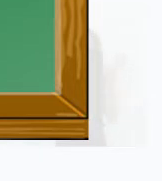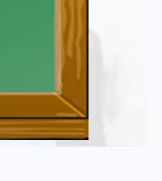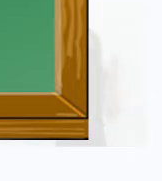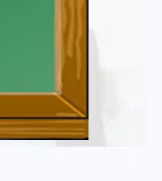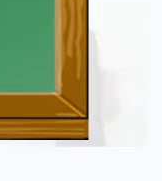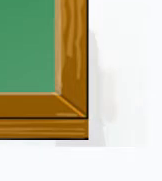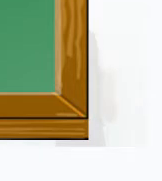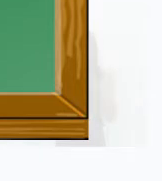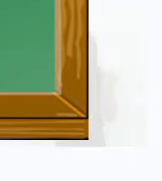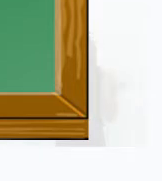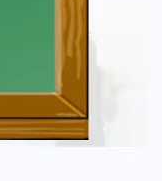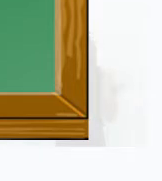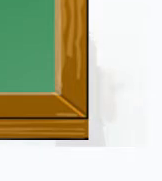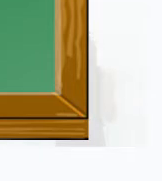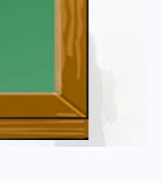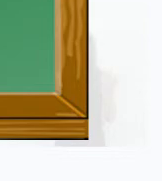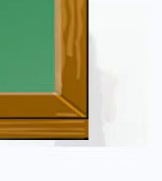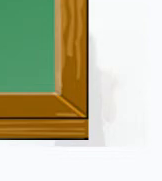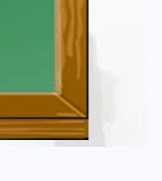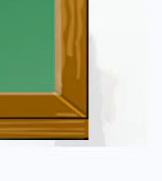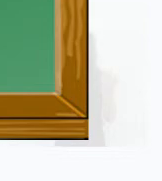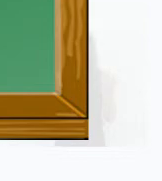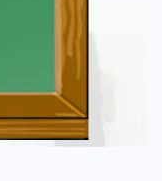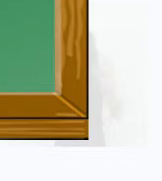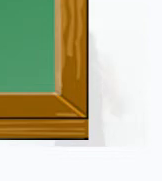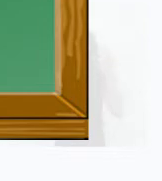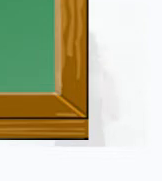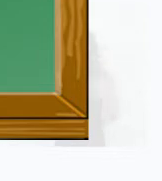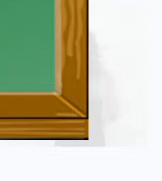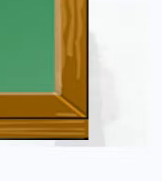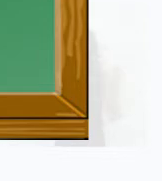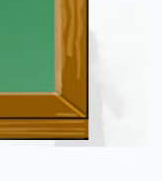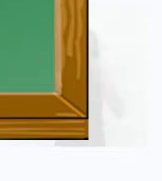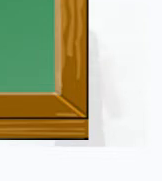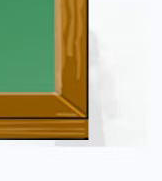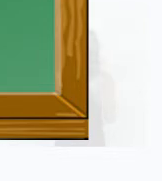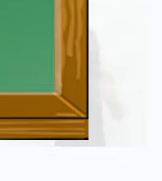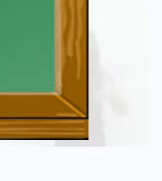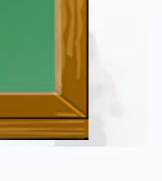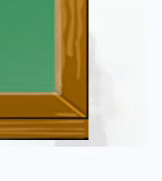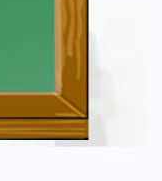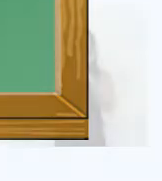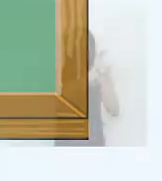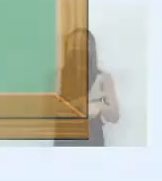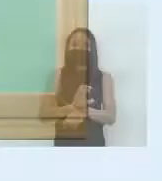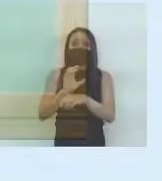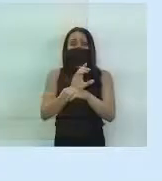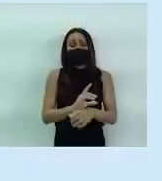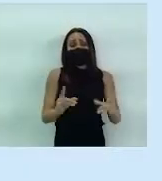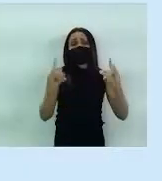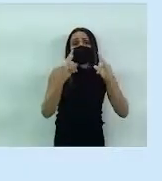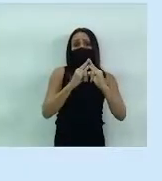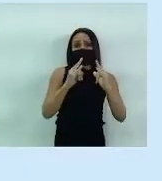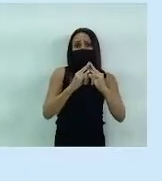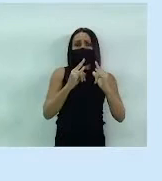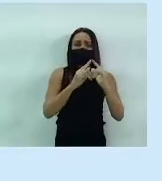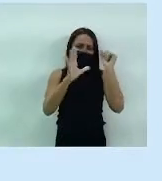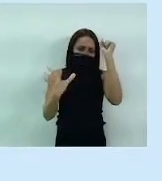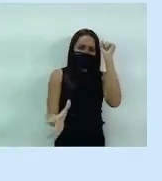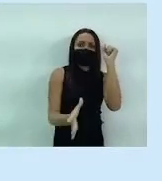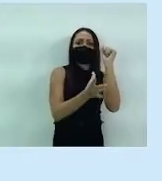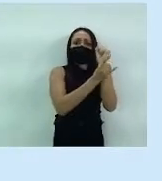ao centro verde, abaixo caixa de giz e giz espalhados, ao centro